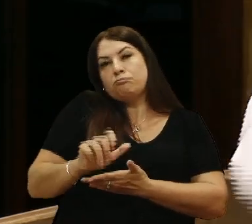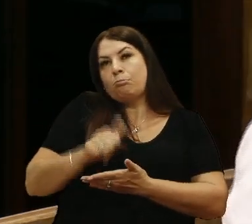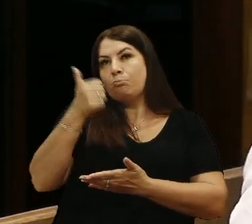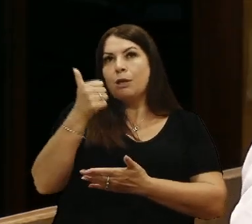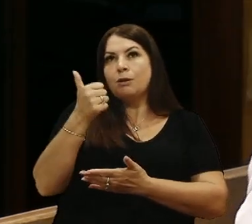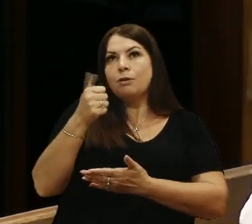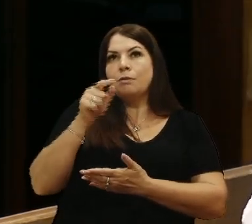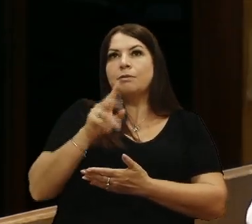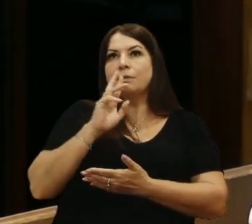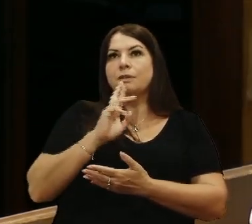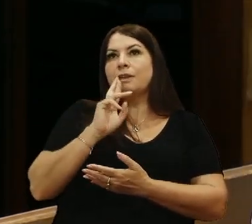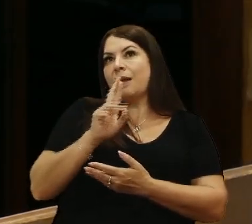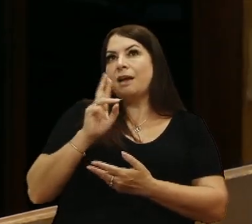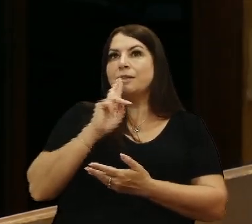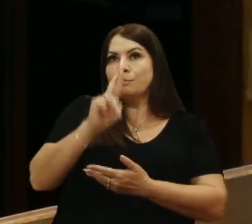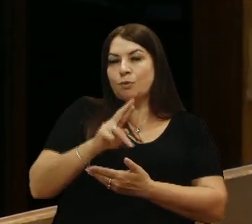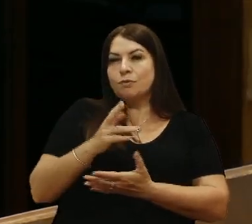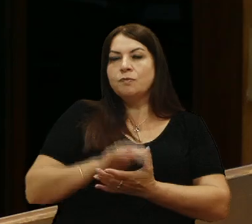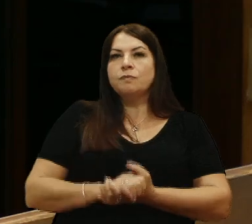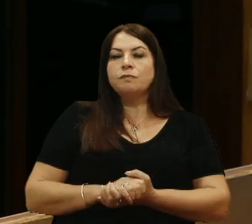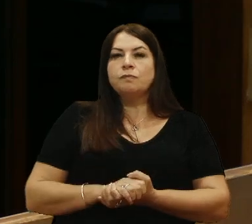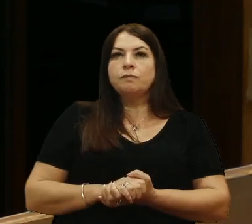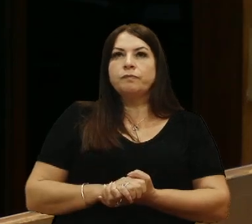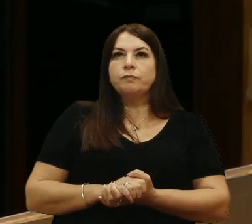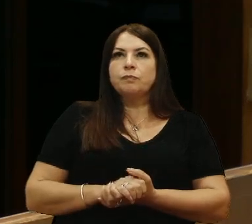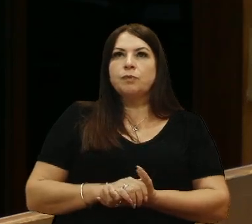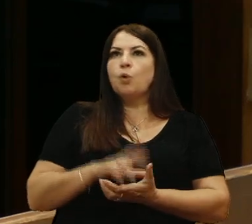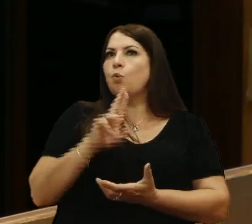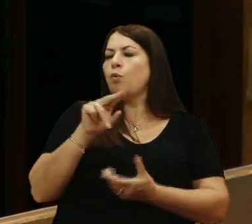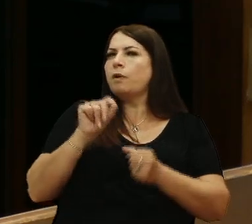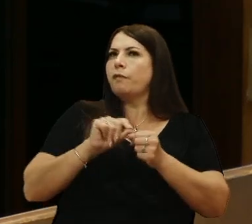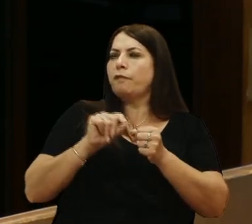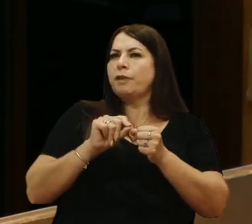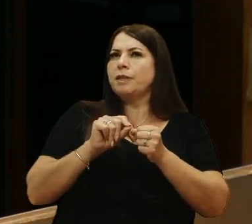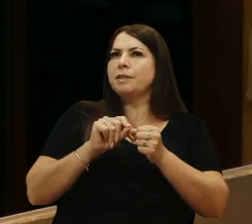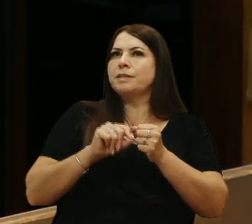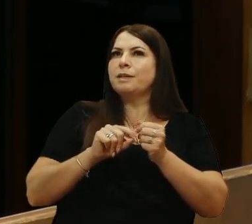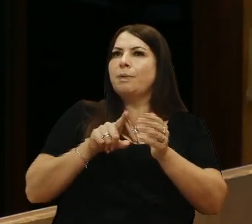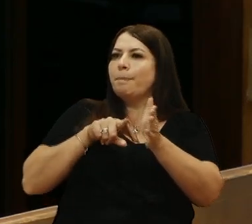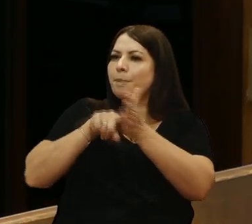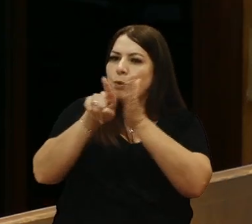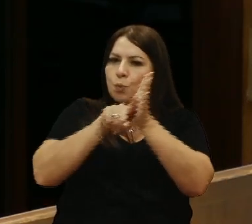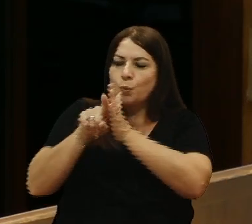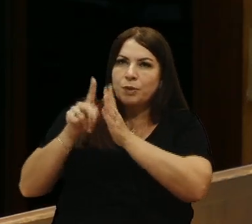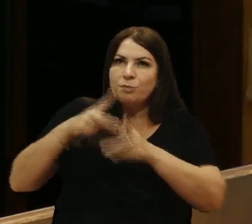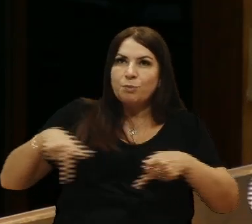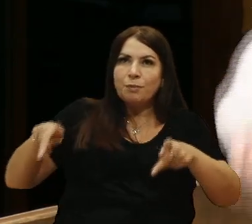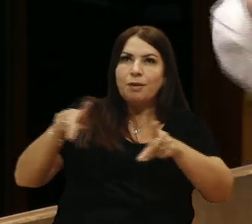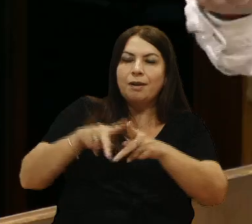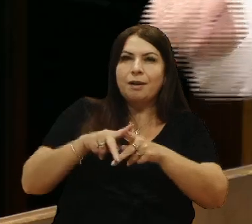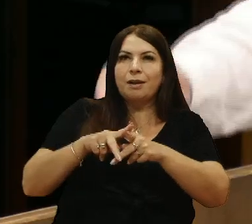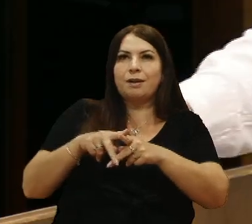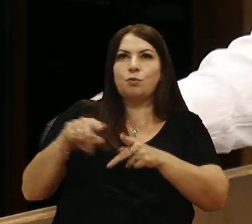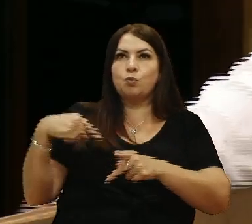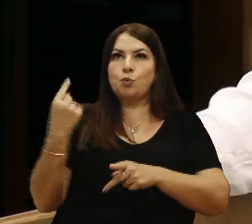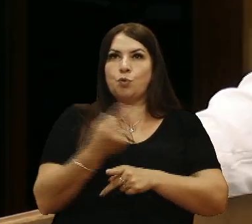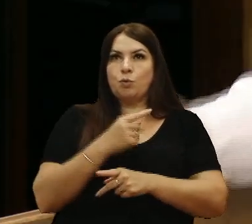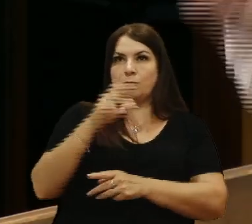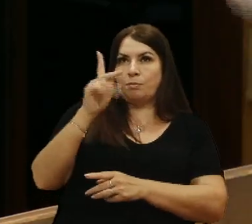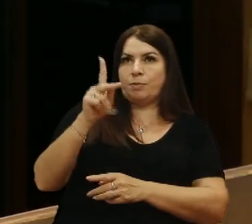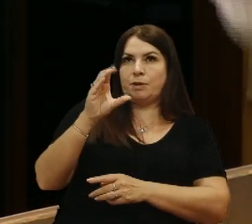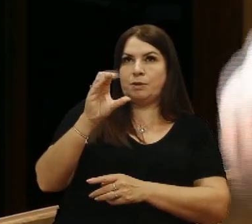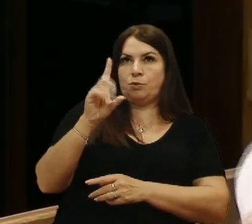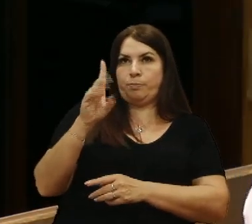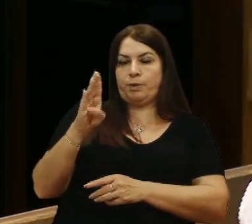se dará a resolução. Nunca se fez tanta consulta popular, vereador Zé D'Ambrosio, quando nós do PCdoB